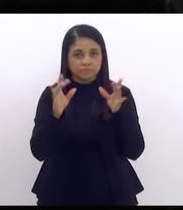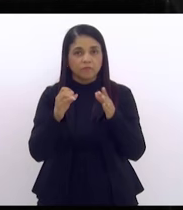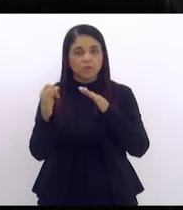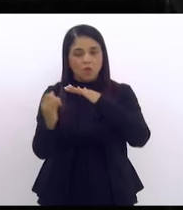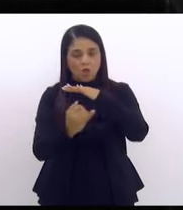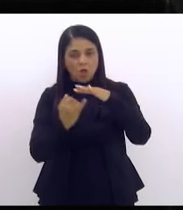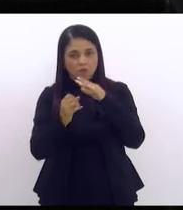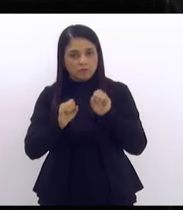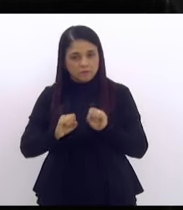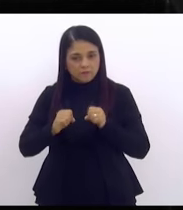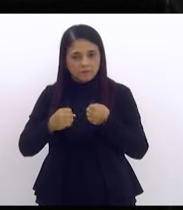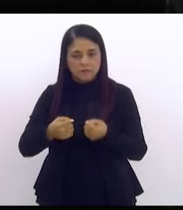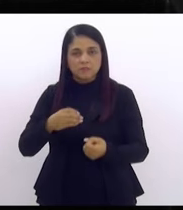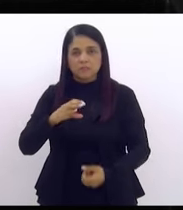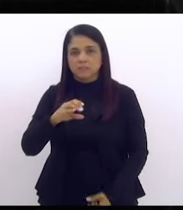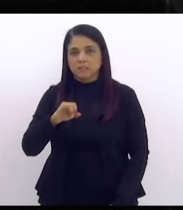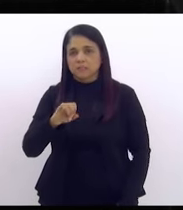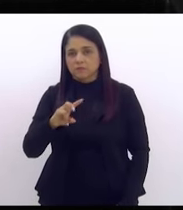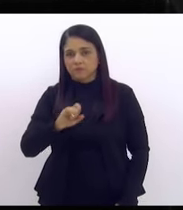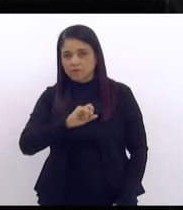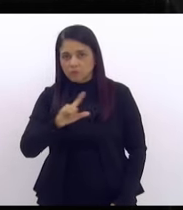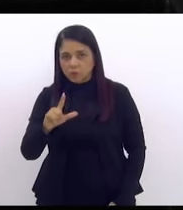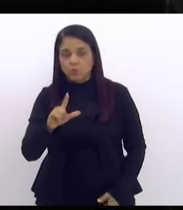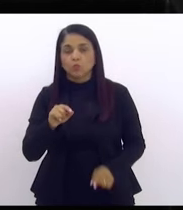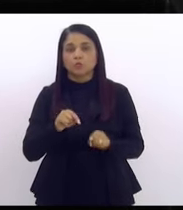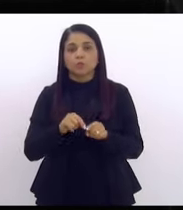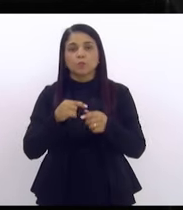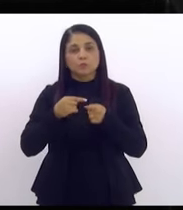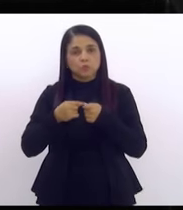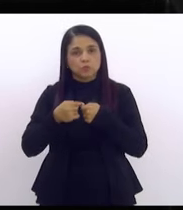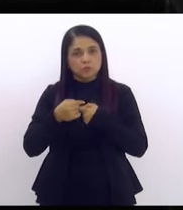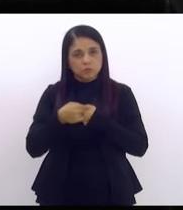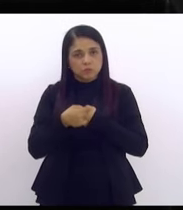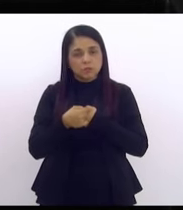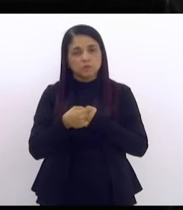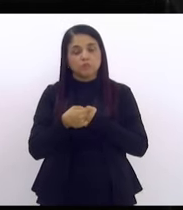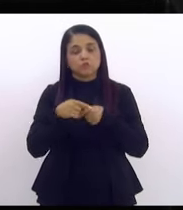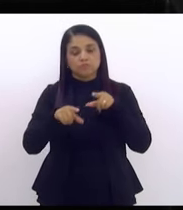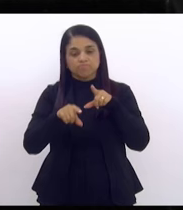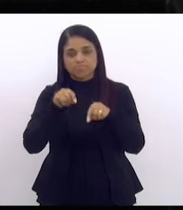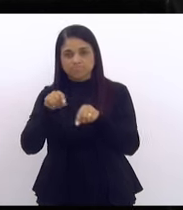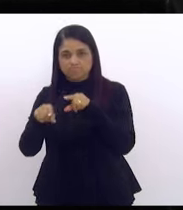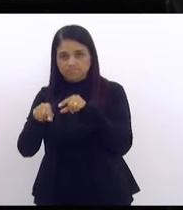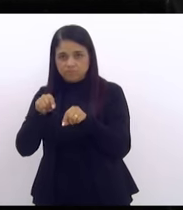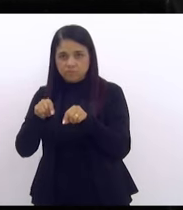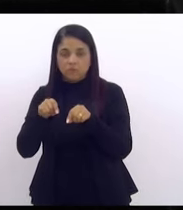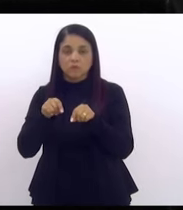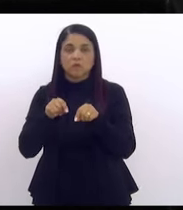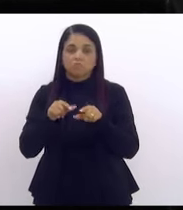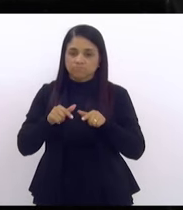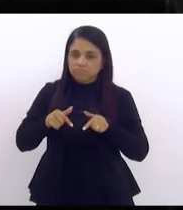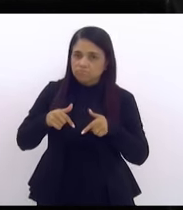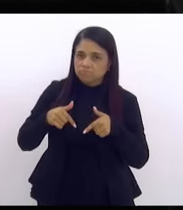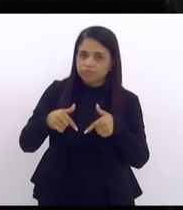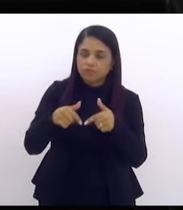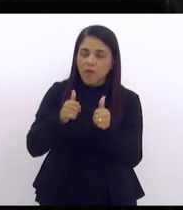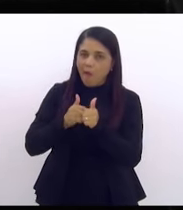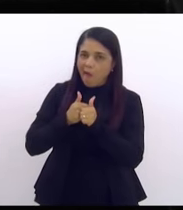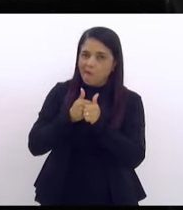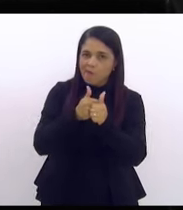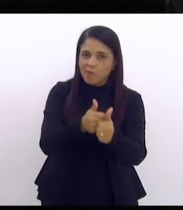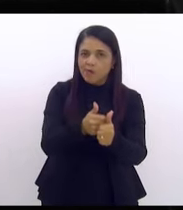de defesa civil nos municípios selecionados, e a operação será